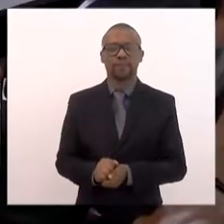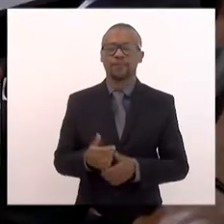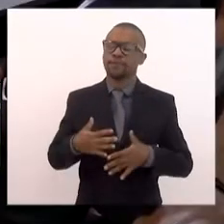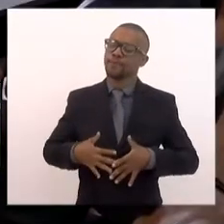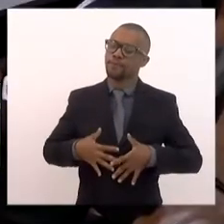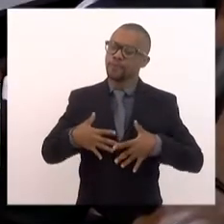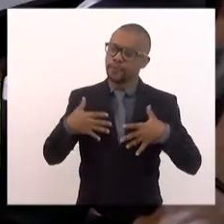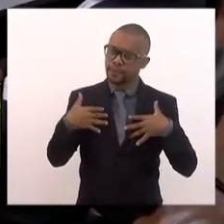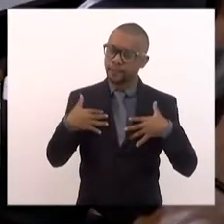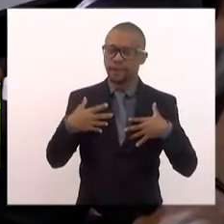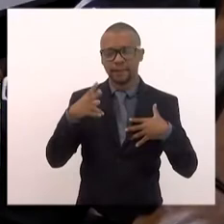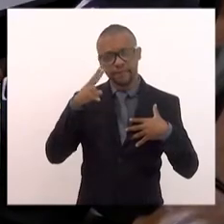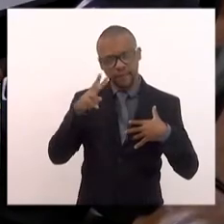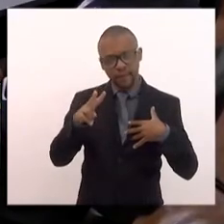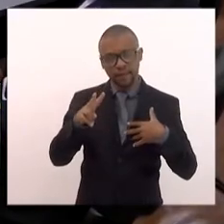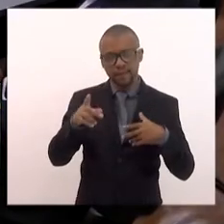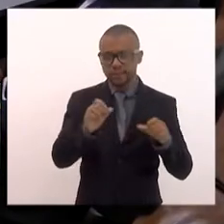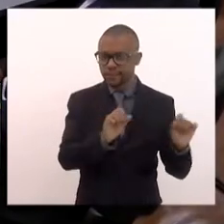que virtualmente, você tem a palavra.